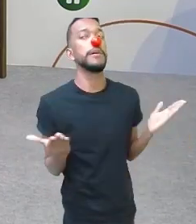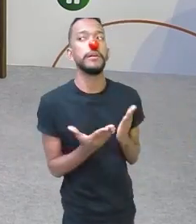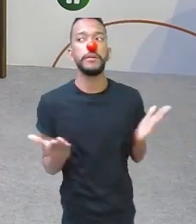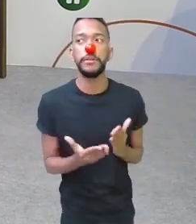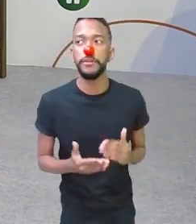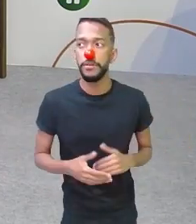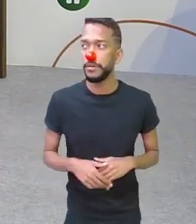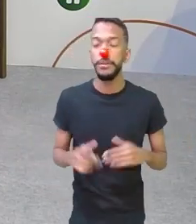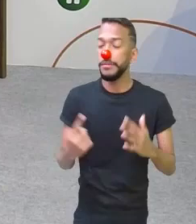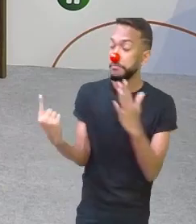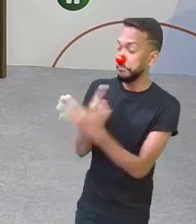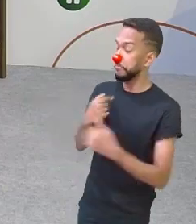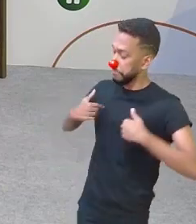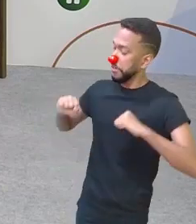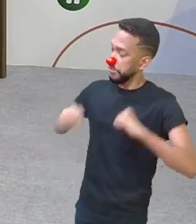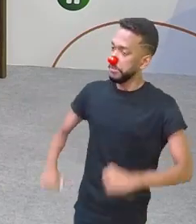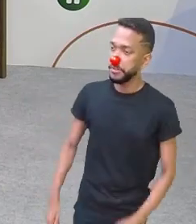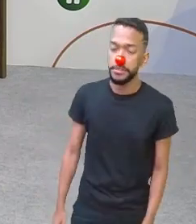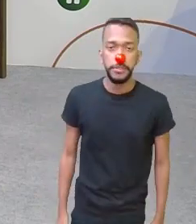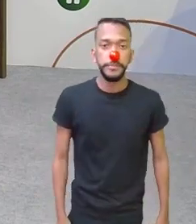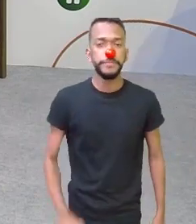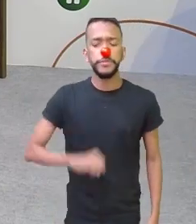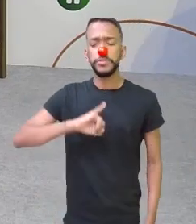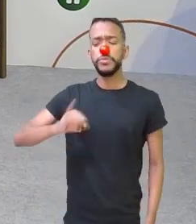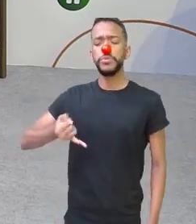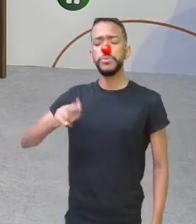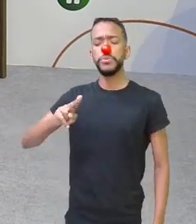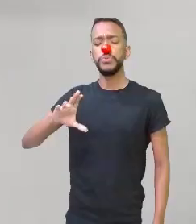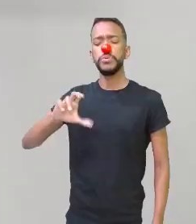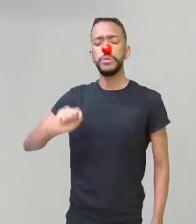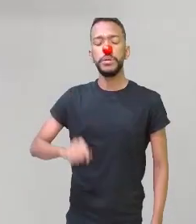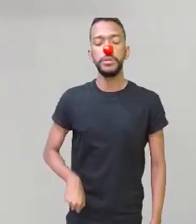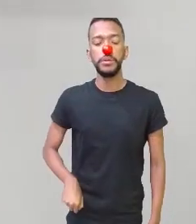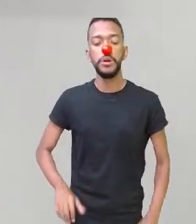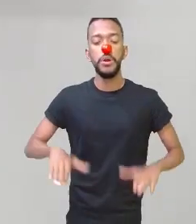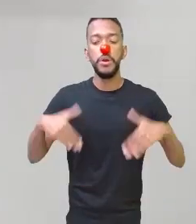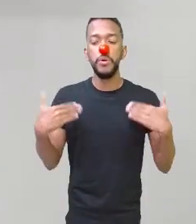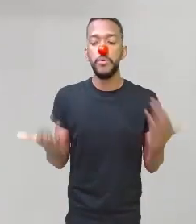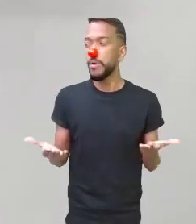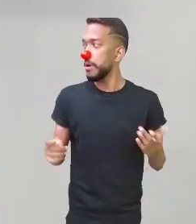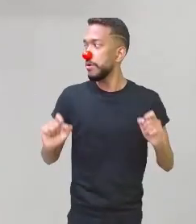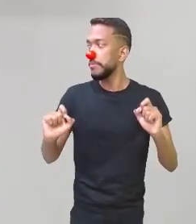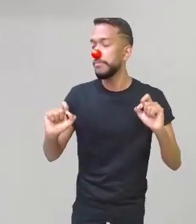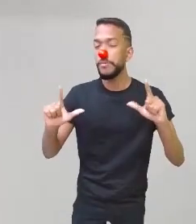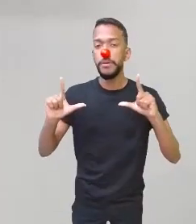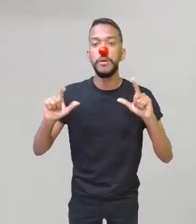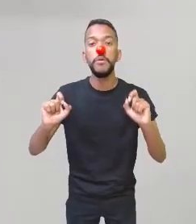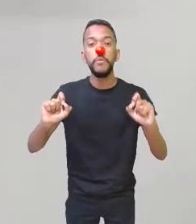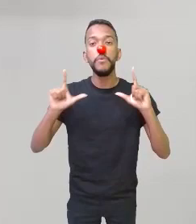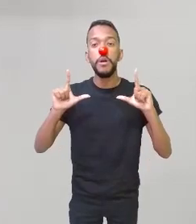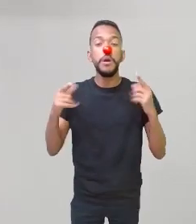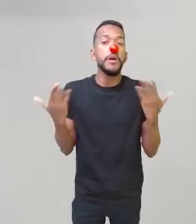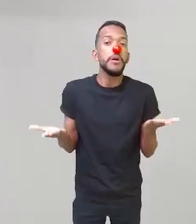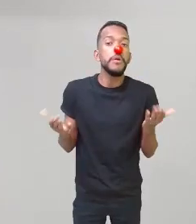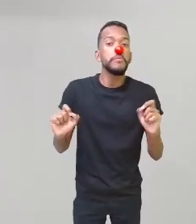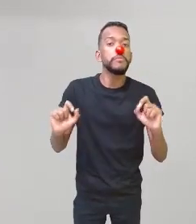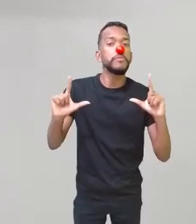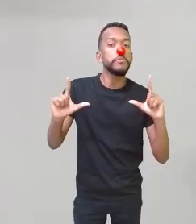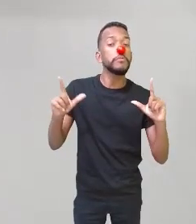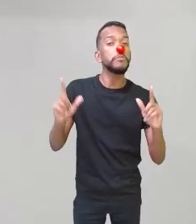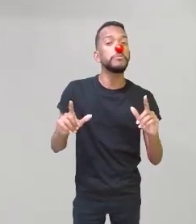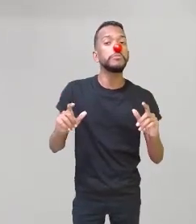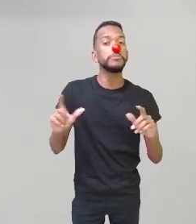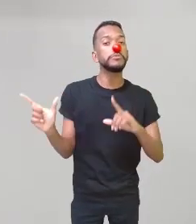tá certo? Ah, pois faça logo. Juca, qual é o personagem do nosso folclore? É conhecido